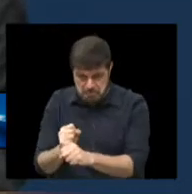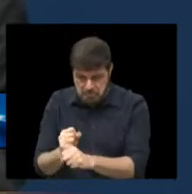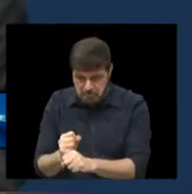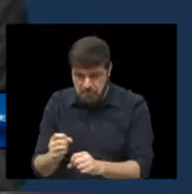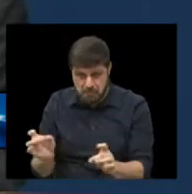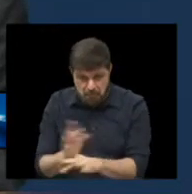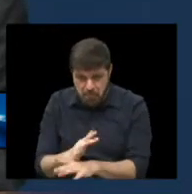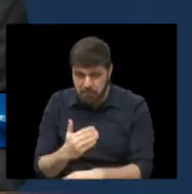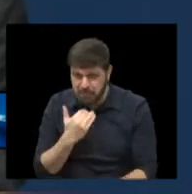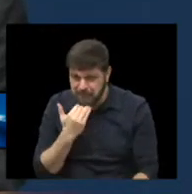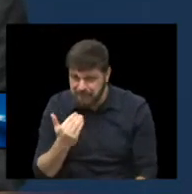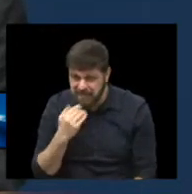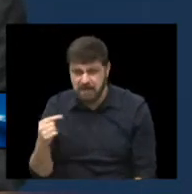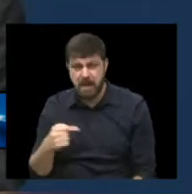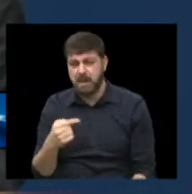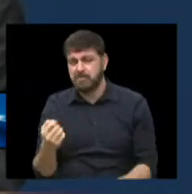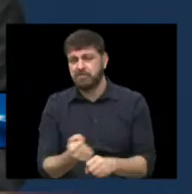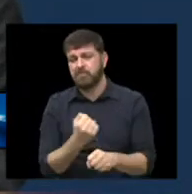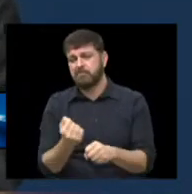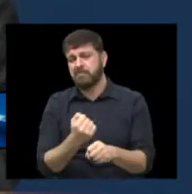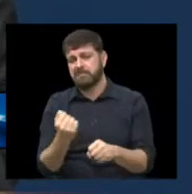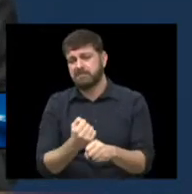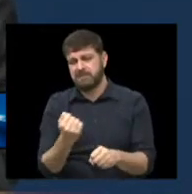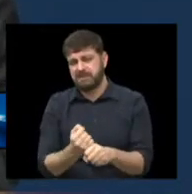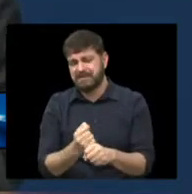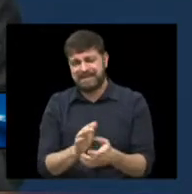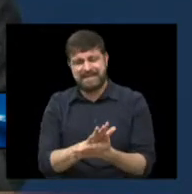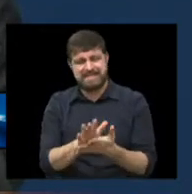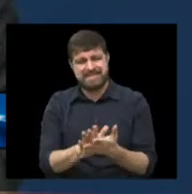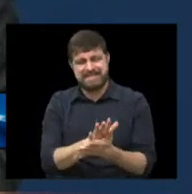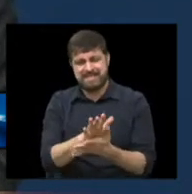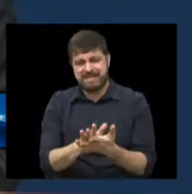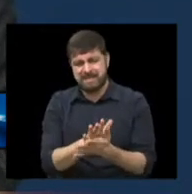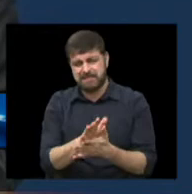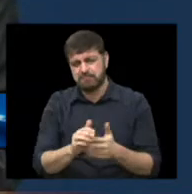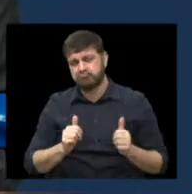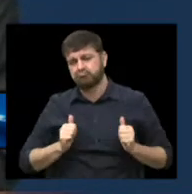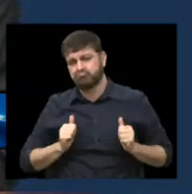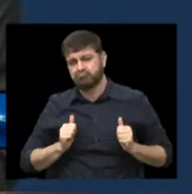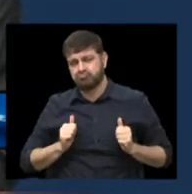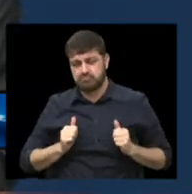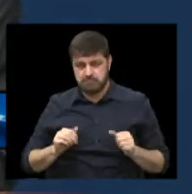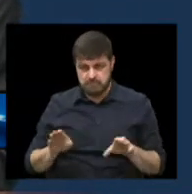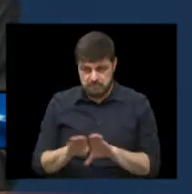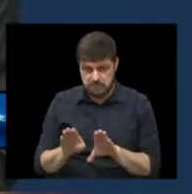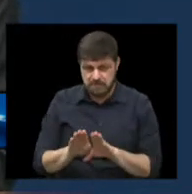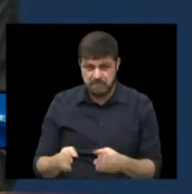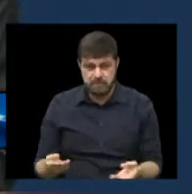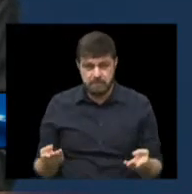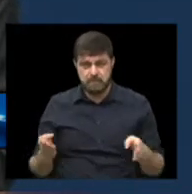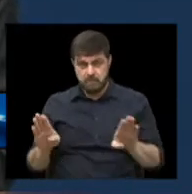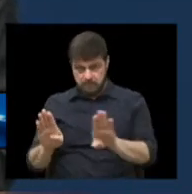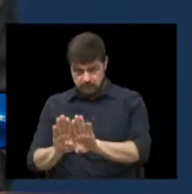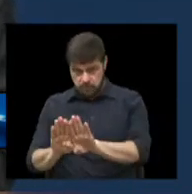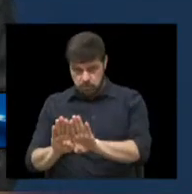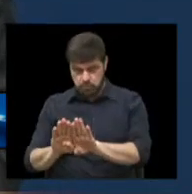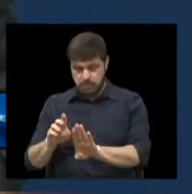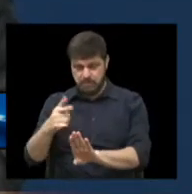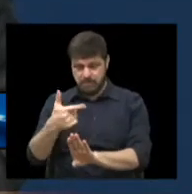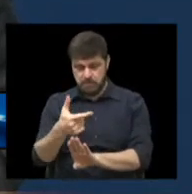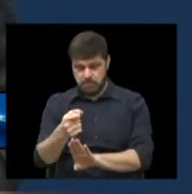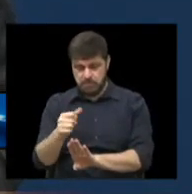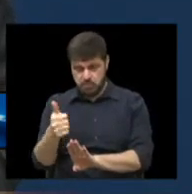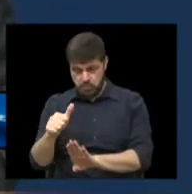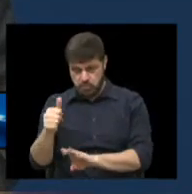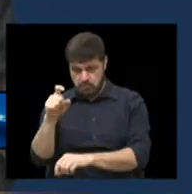os reparos não vão começar. Desde o fechamento do prédio, pela primeira vez em 2011,